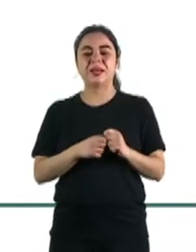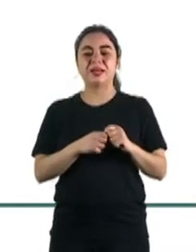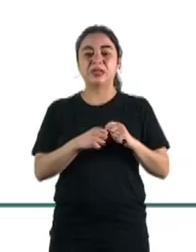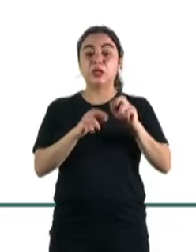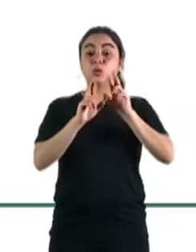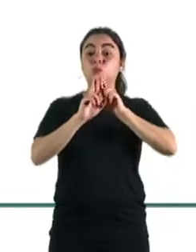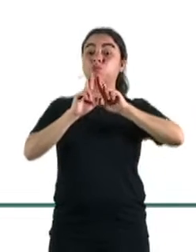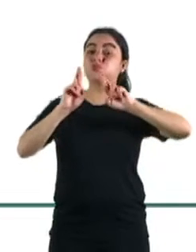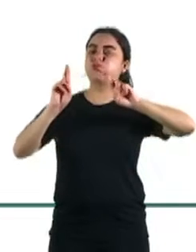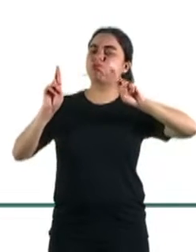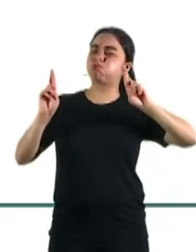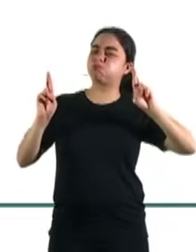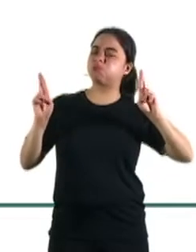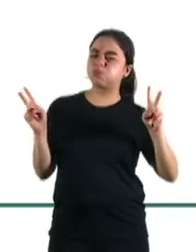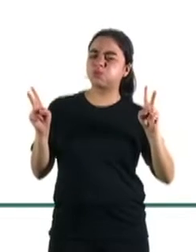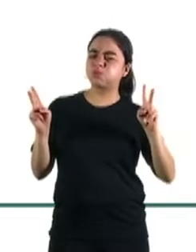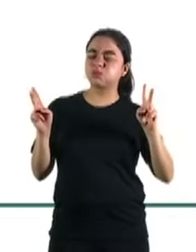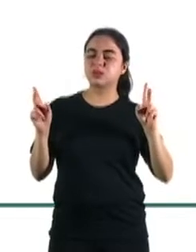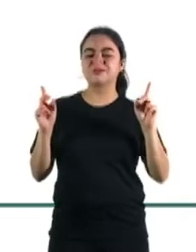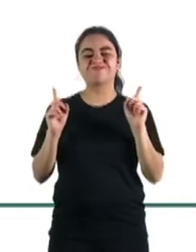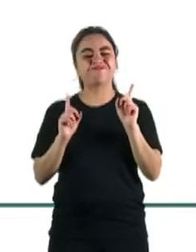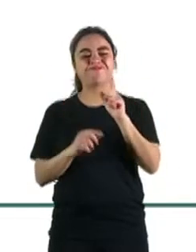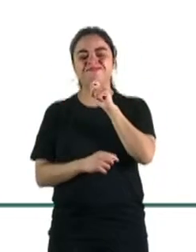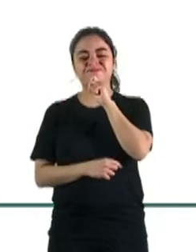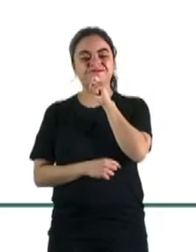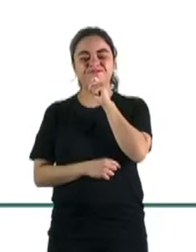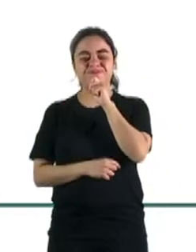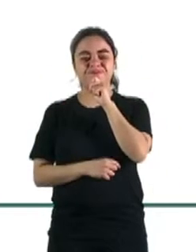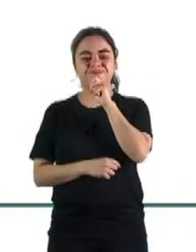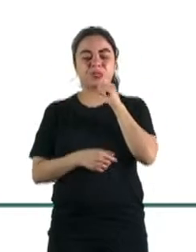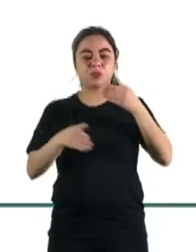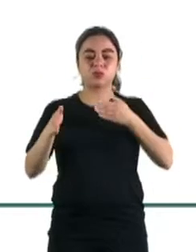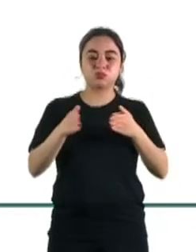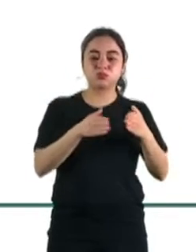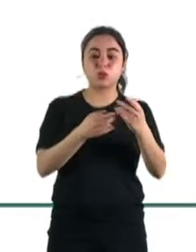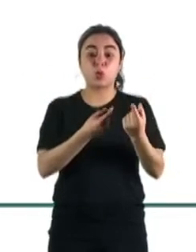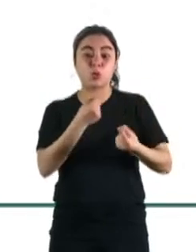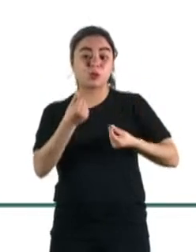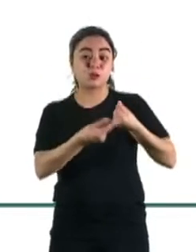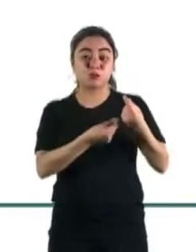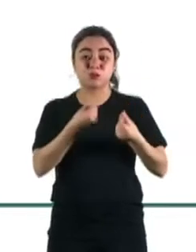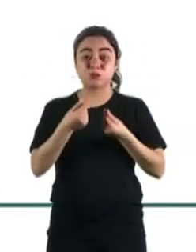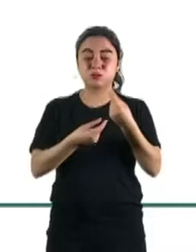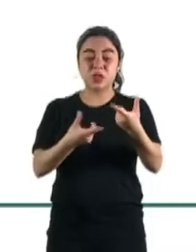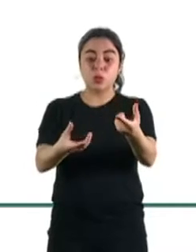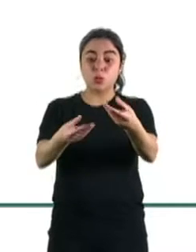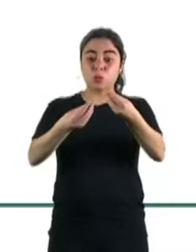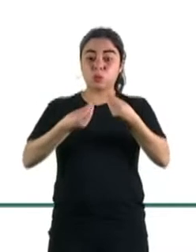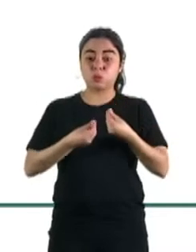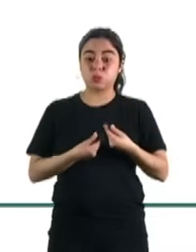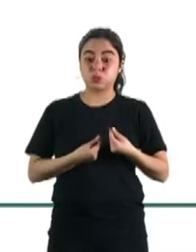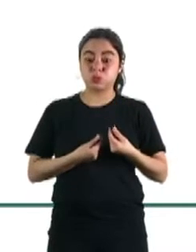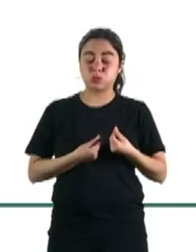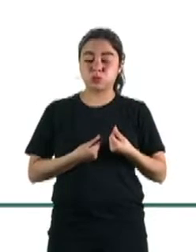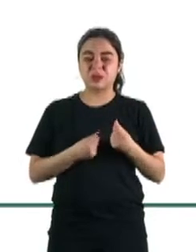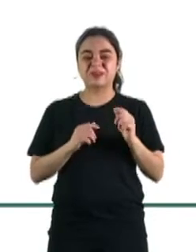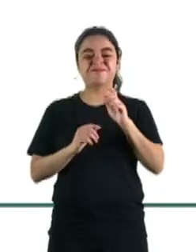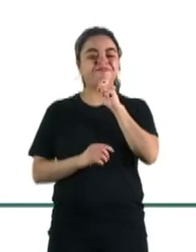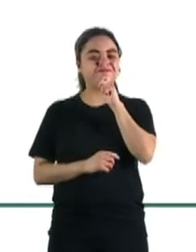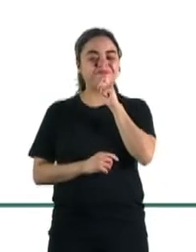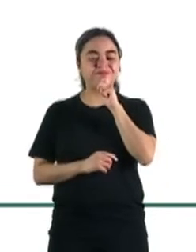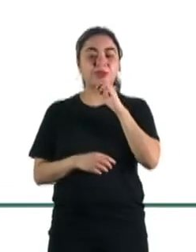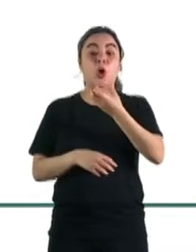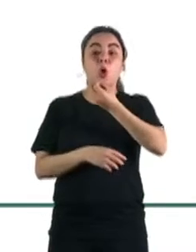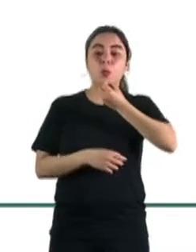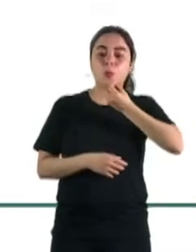diferença no EBITDA, né? Ou na geração de fluxo de caixa de suas organizações. Ele sim é positivo, ele é